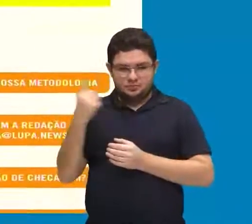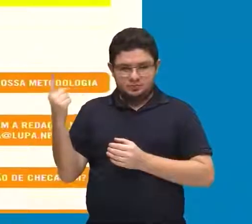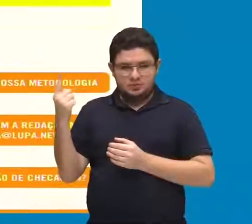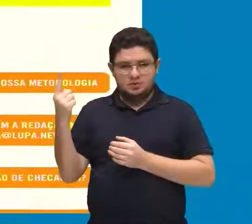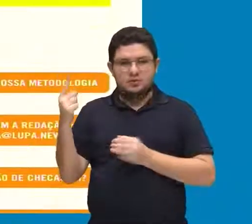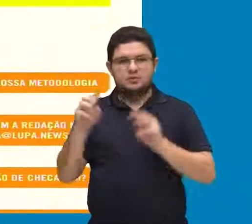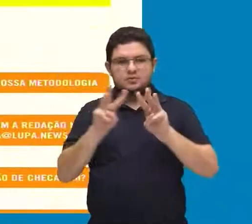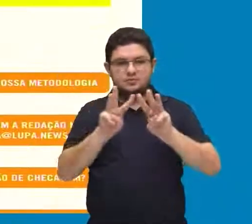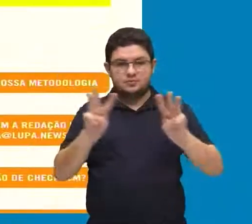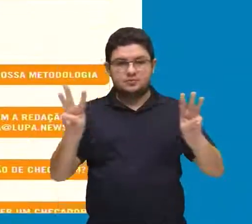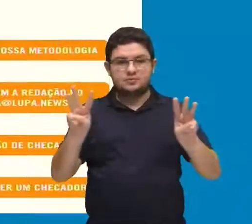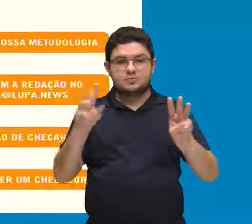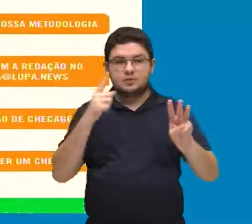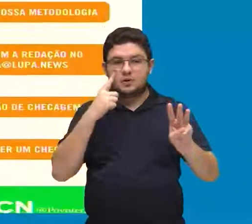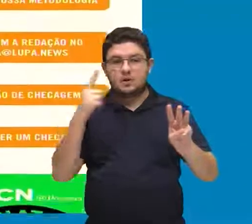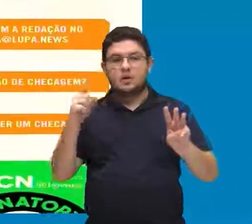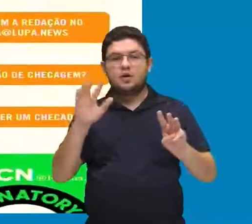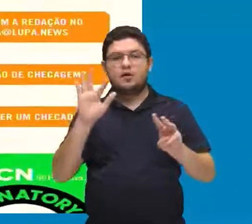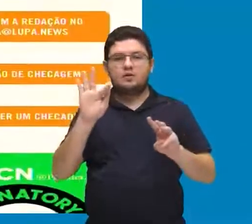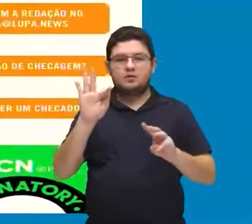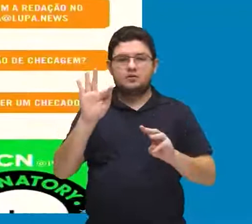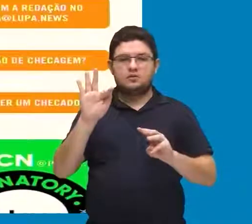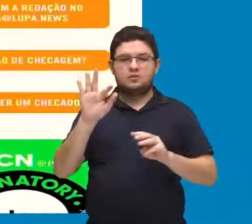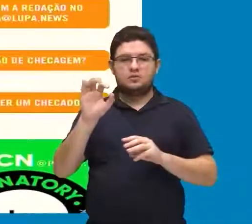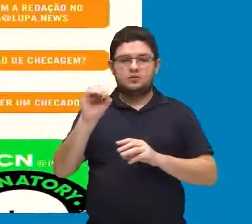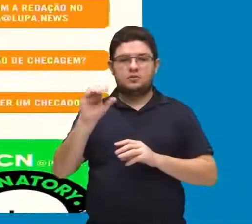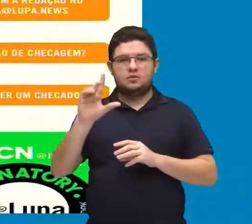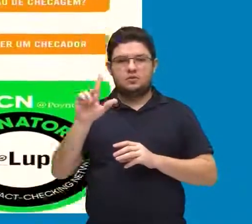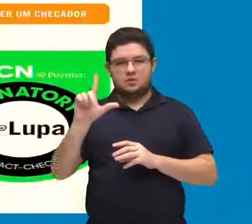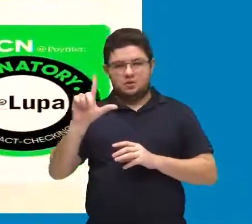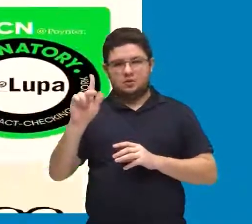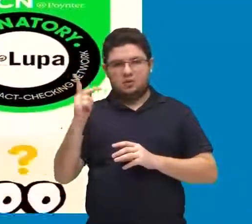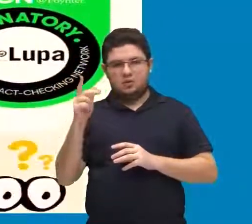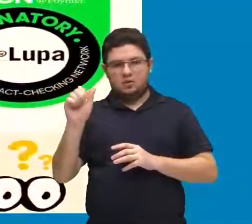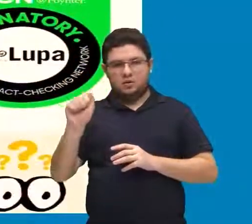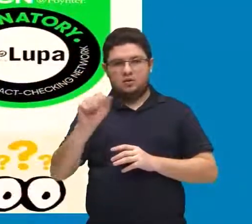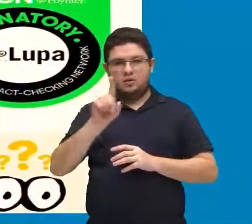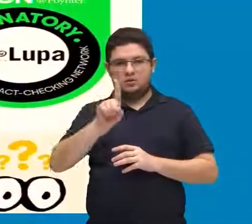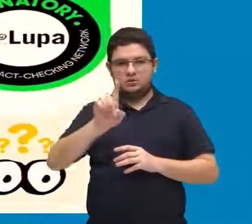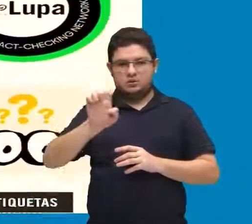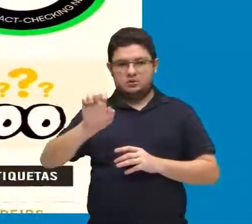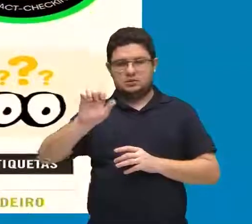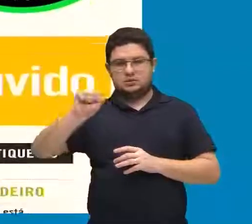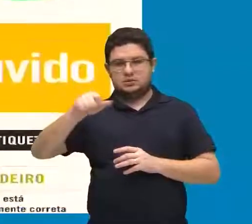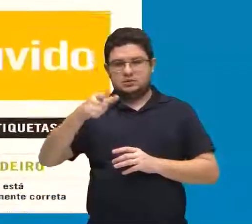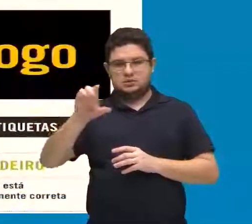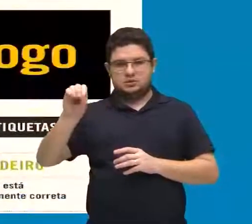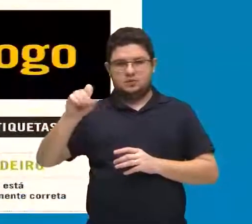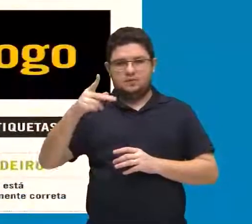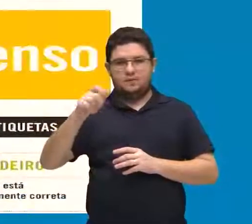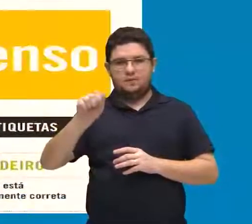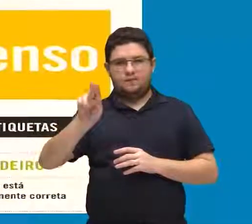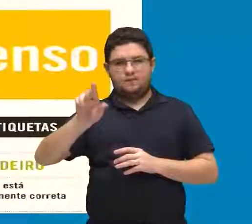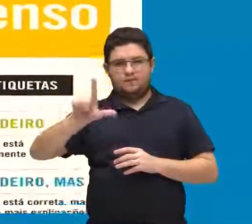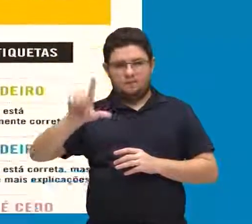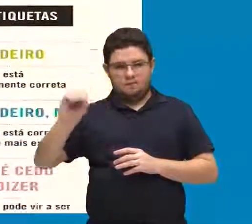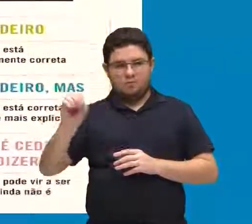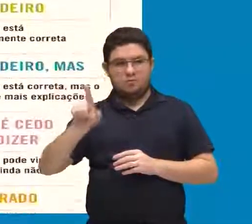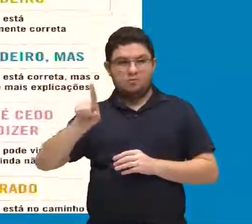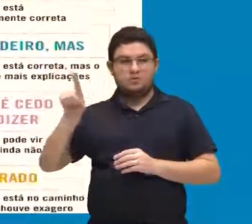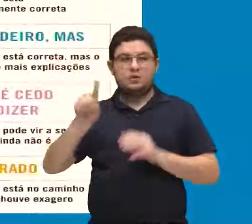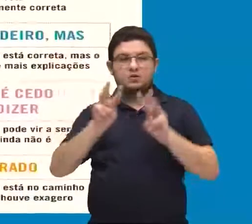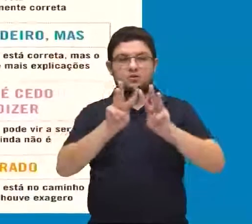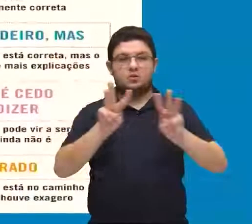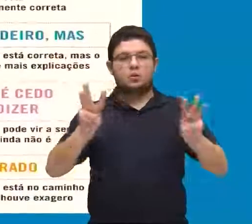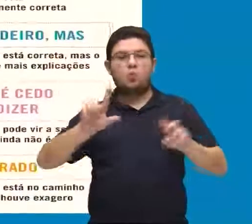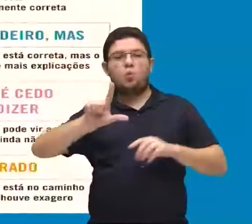Um é da Folha de São Paulo, né, o site aqui Lupa, que traz bastante informação, né, comparando que é verdadeiro